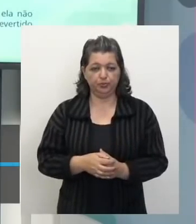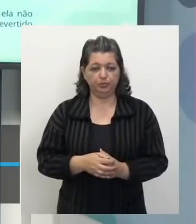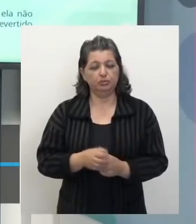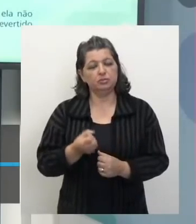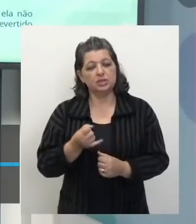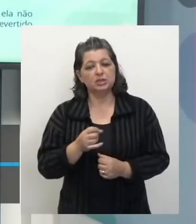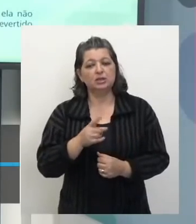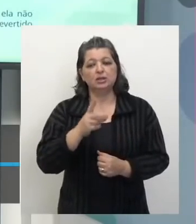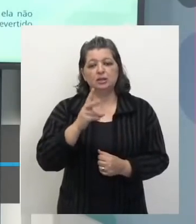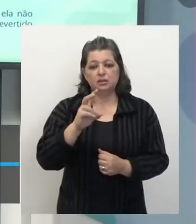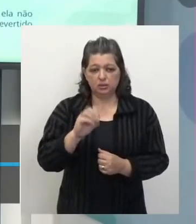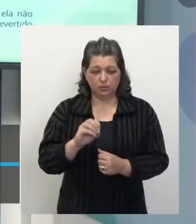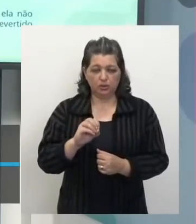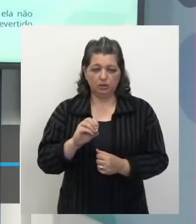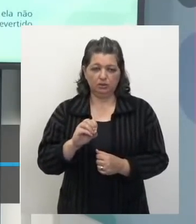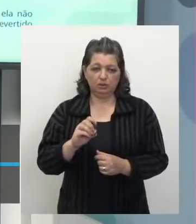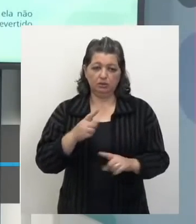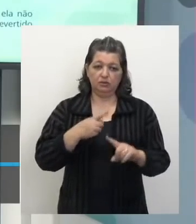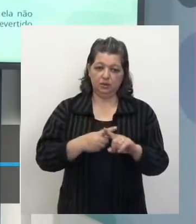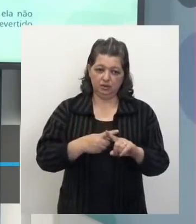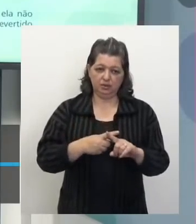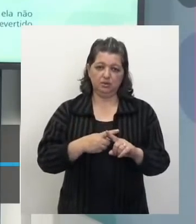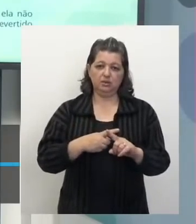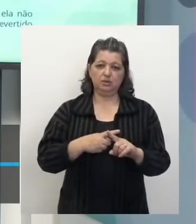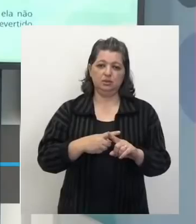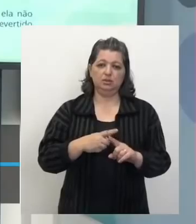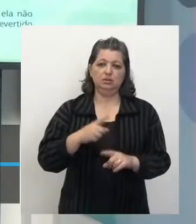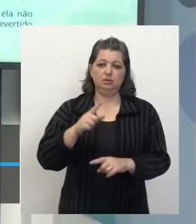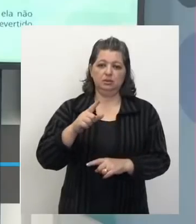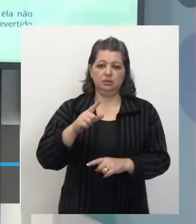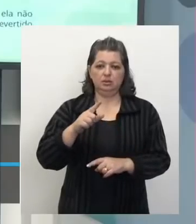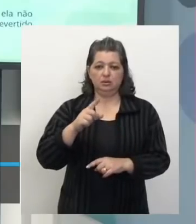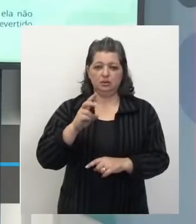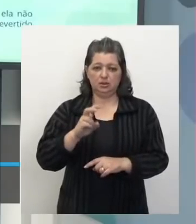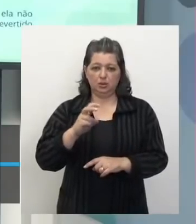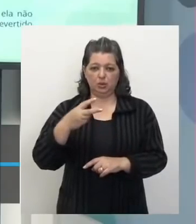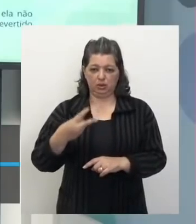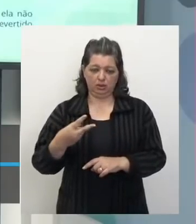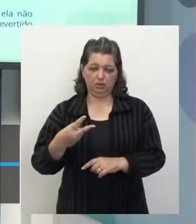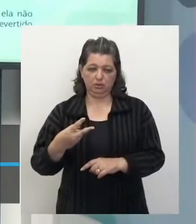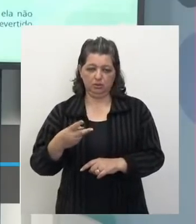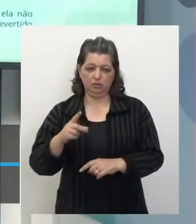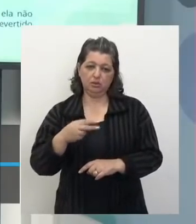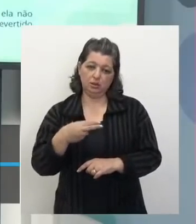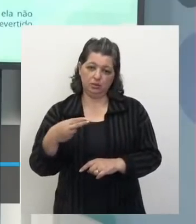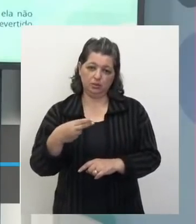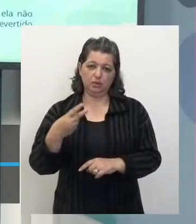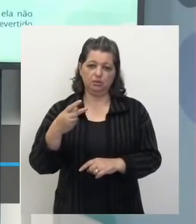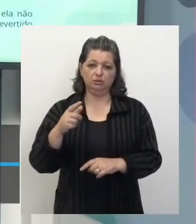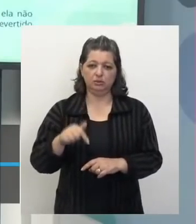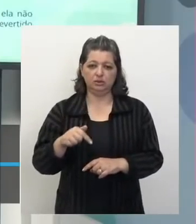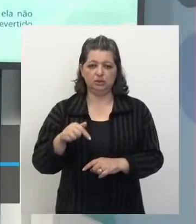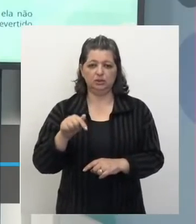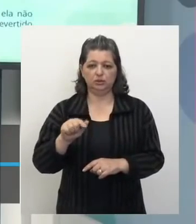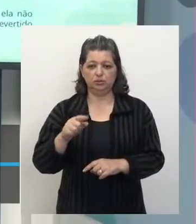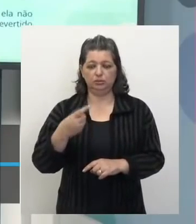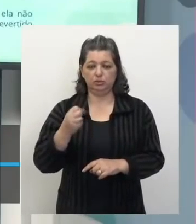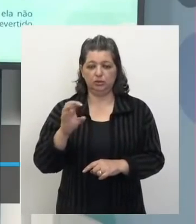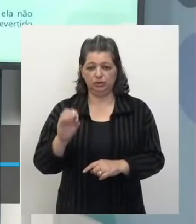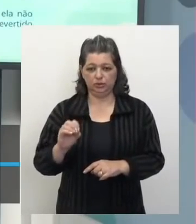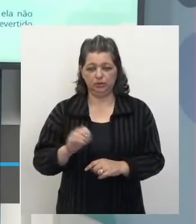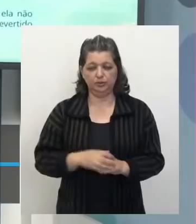aí de dois meses. A pergunta é a seguinte, no primeiro bimestre, ela vendeu o suficiente para obter